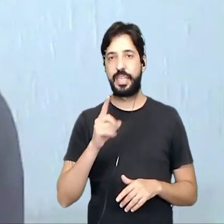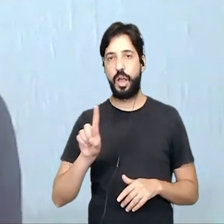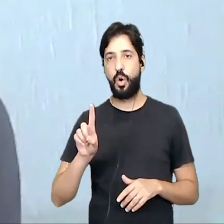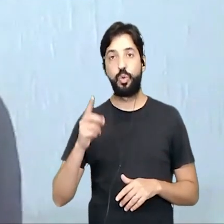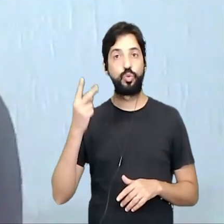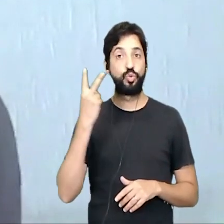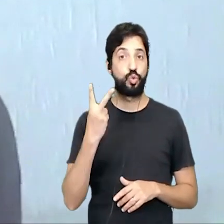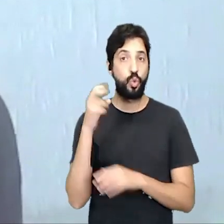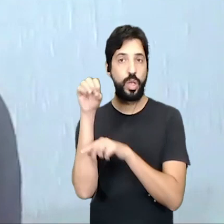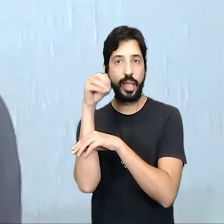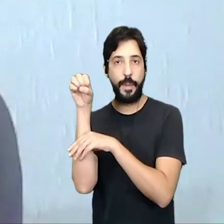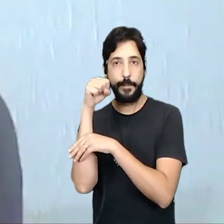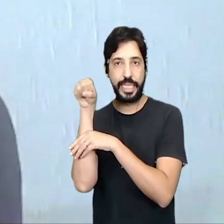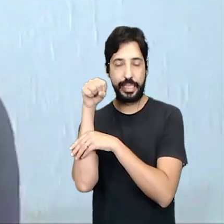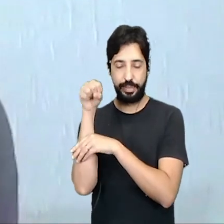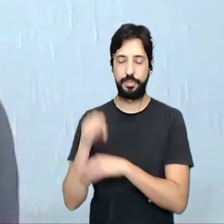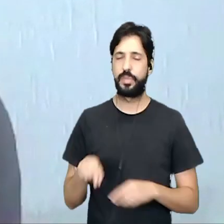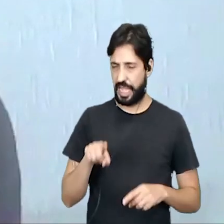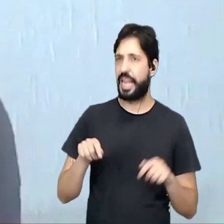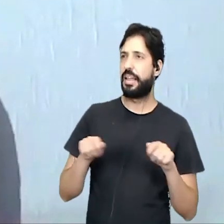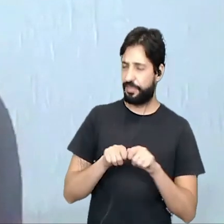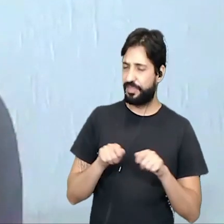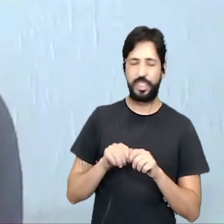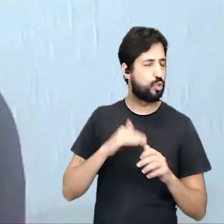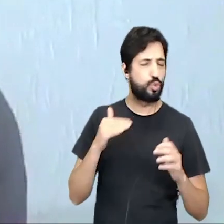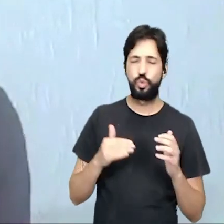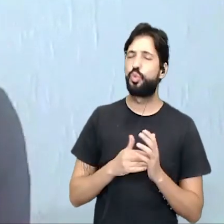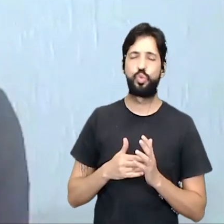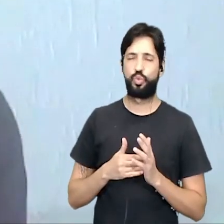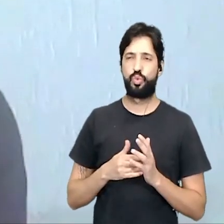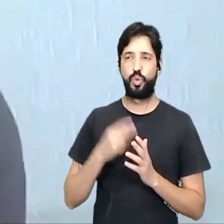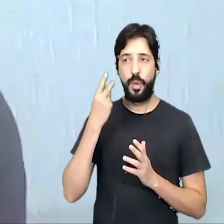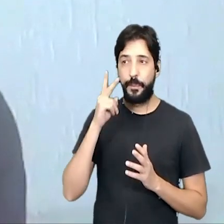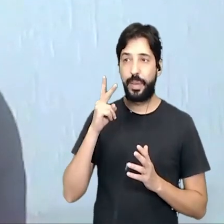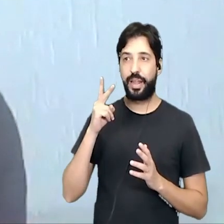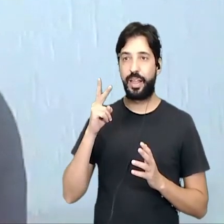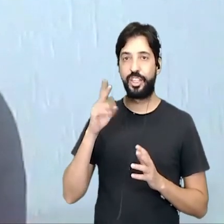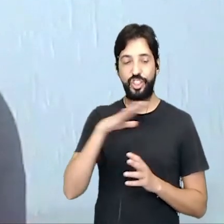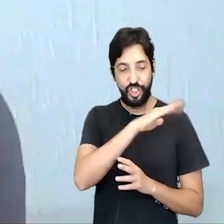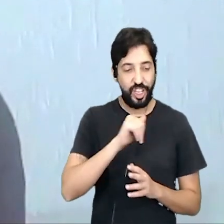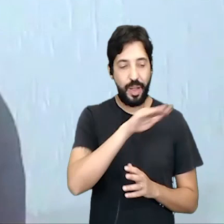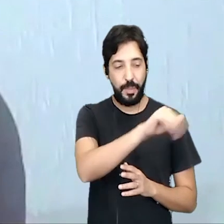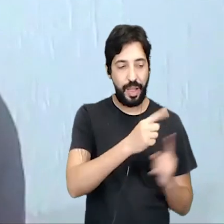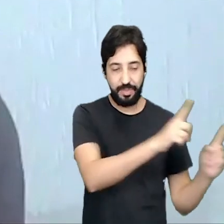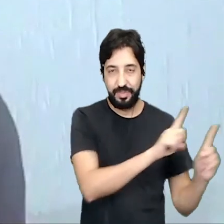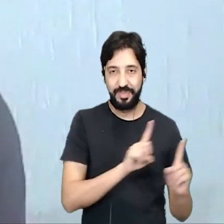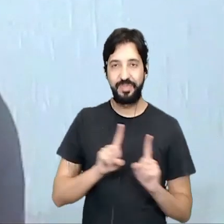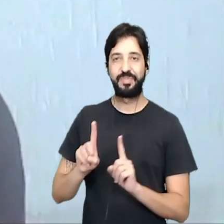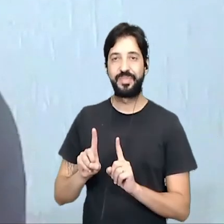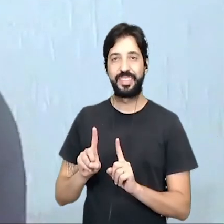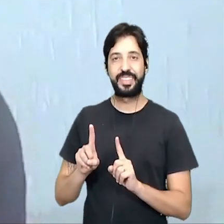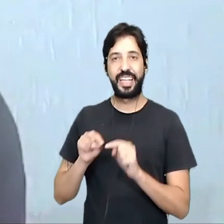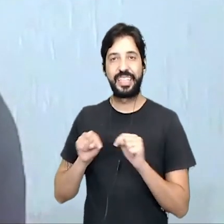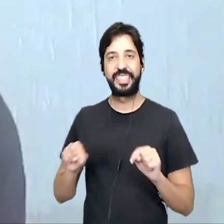ela fez todos os movimentos possíveis para botar eu e o Davi numa sala onde